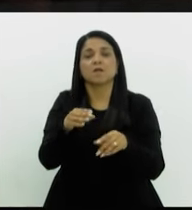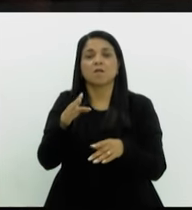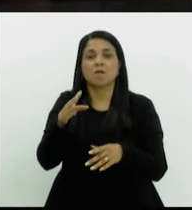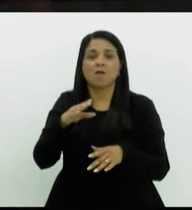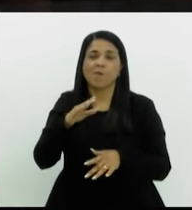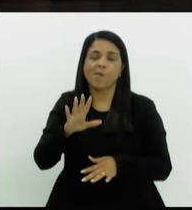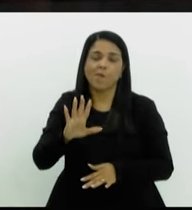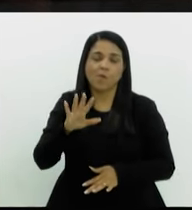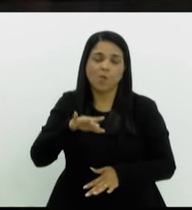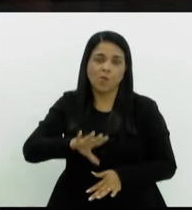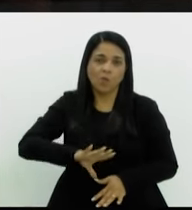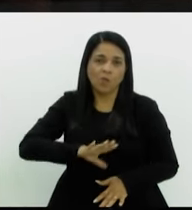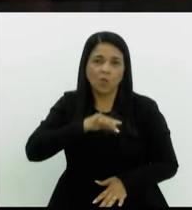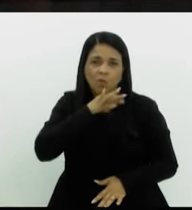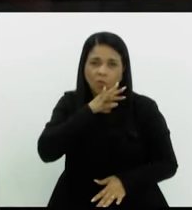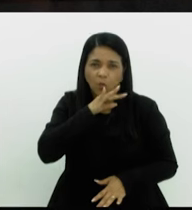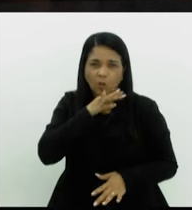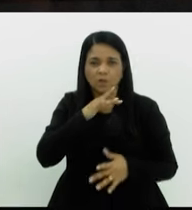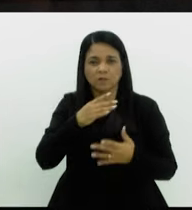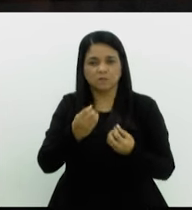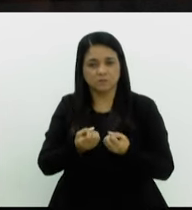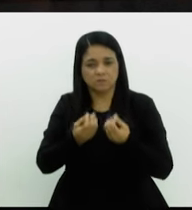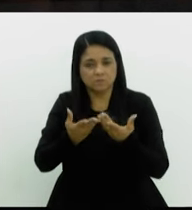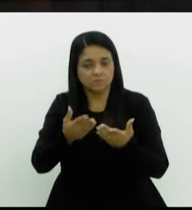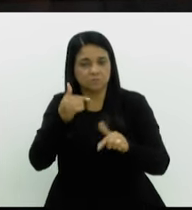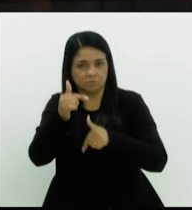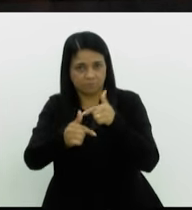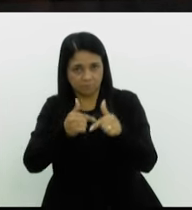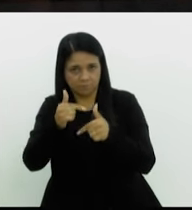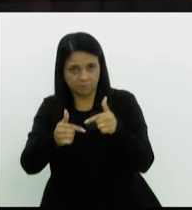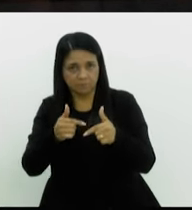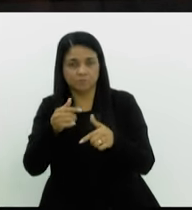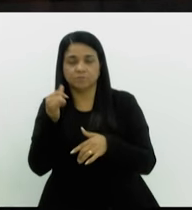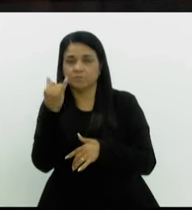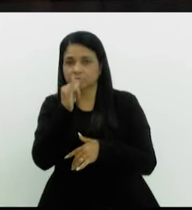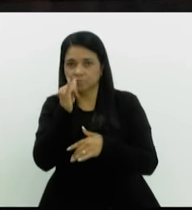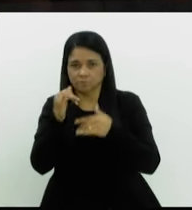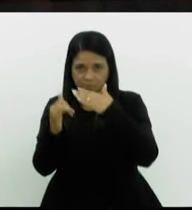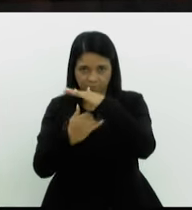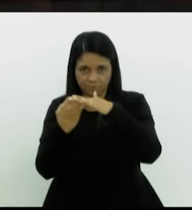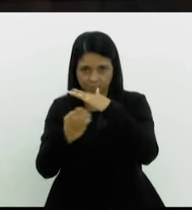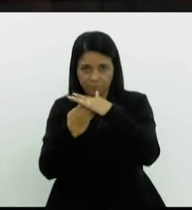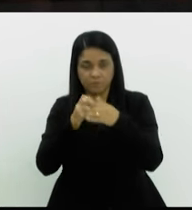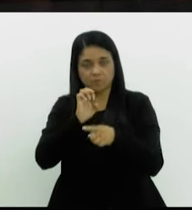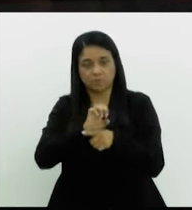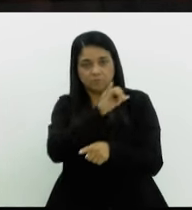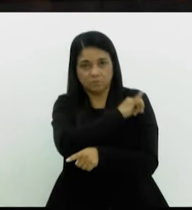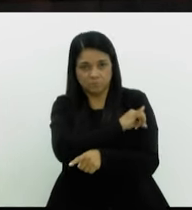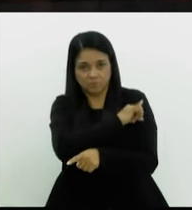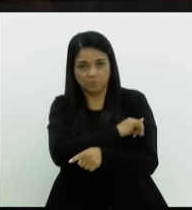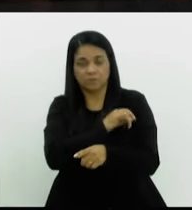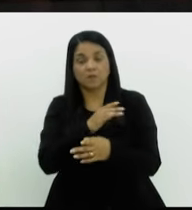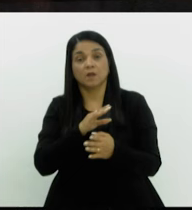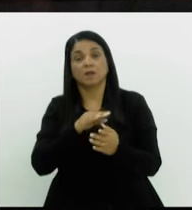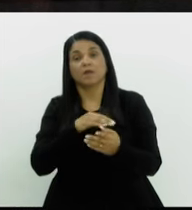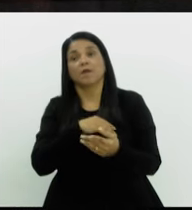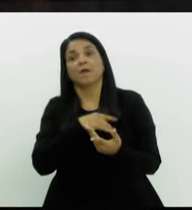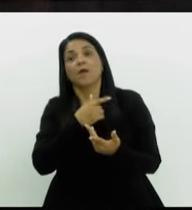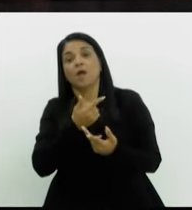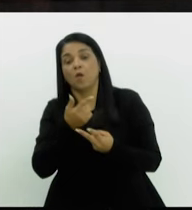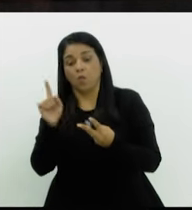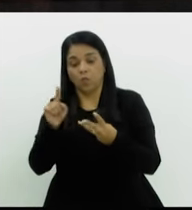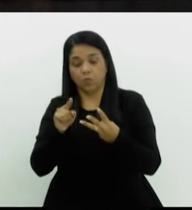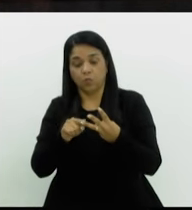de serviços dessas concessionárias de energia no estado do Rio de Janeiro. A outra pauta